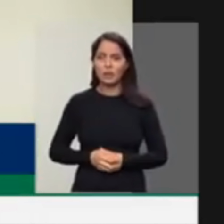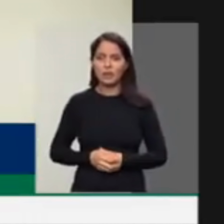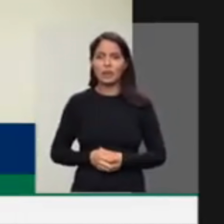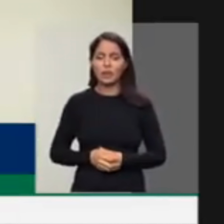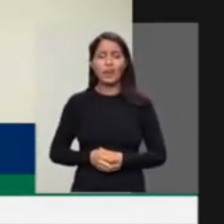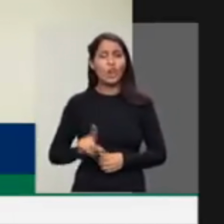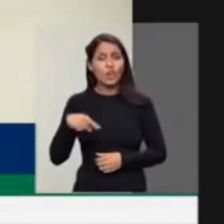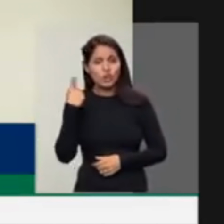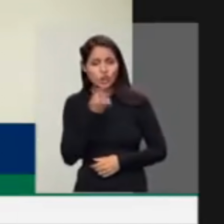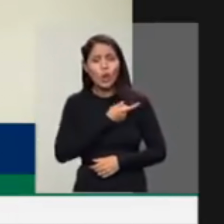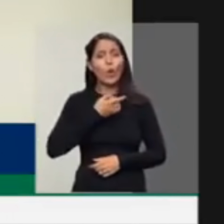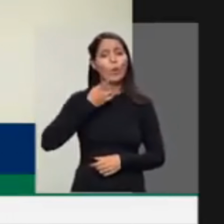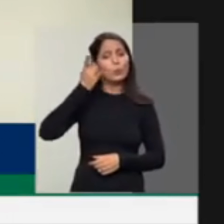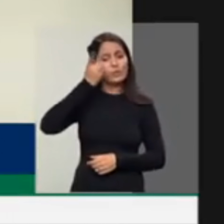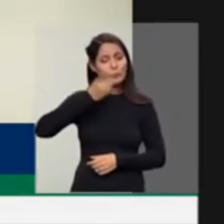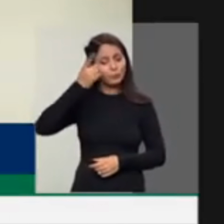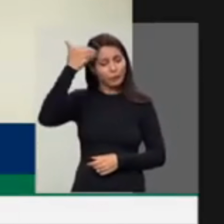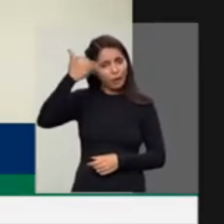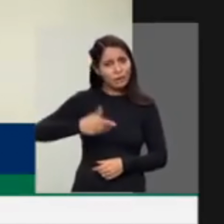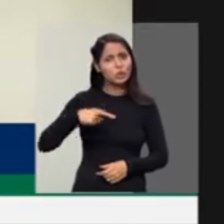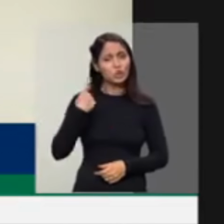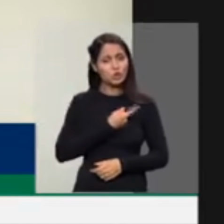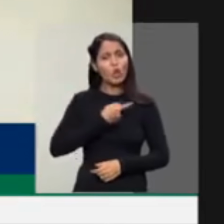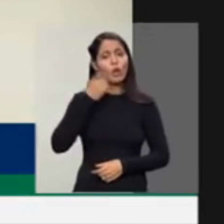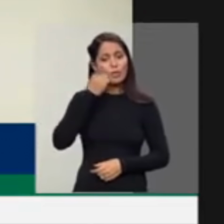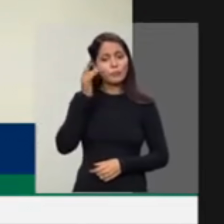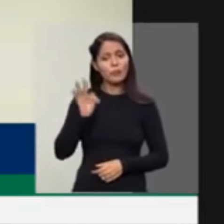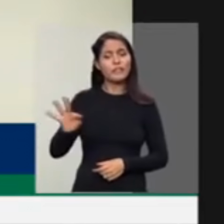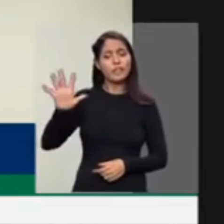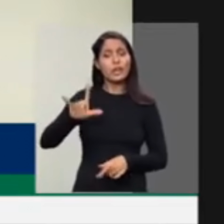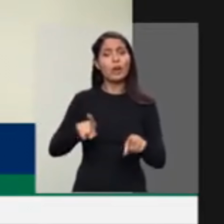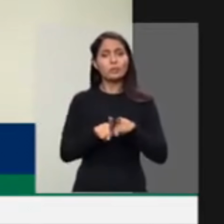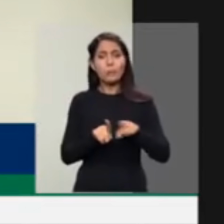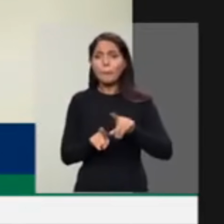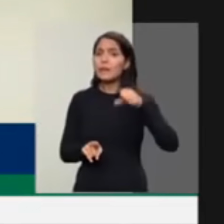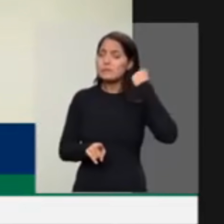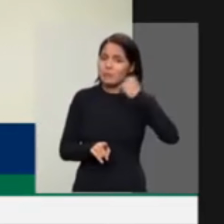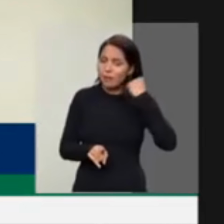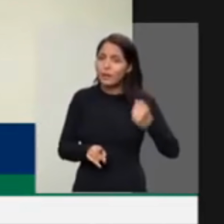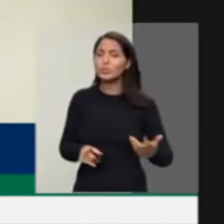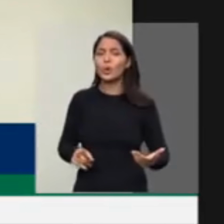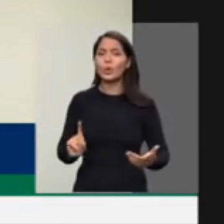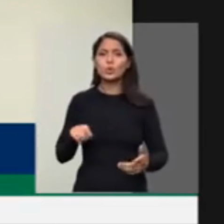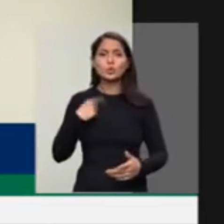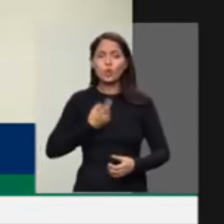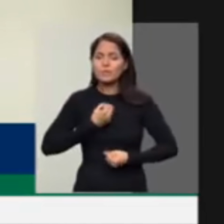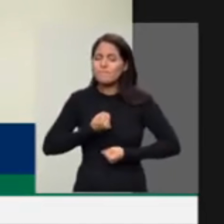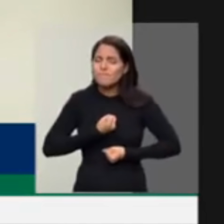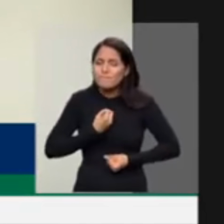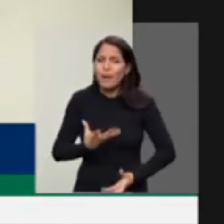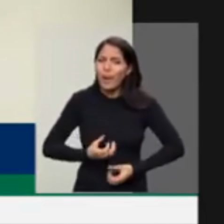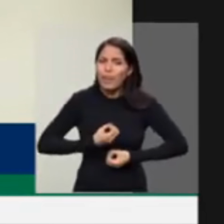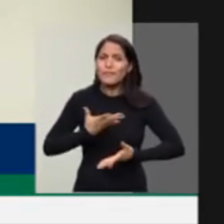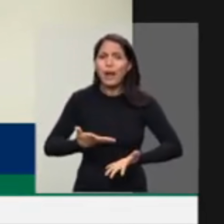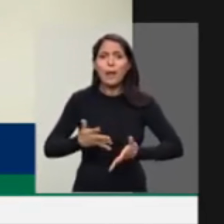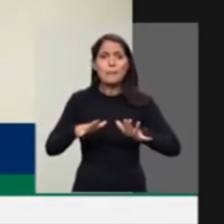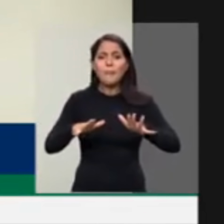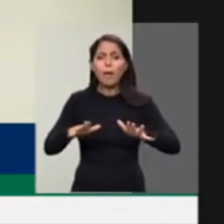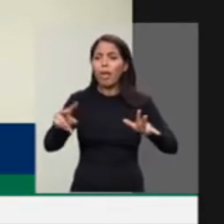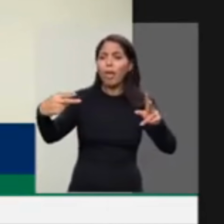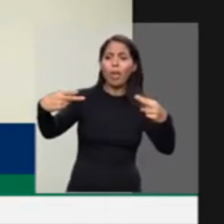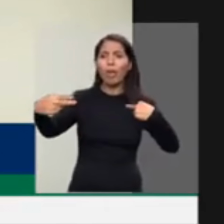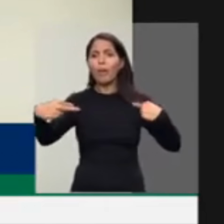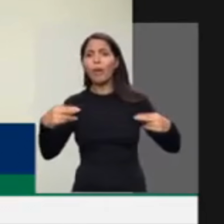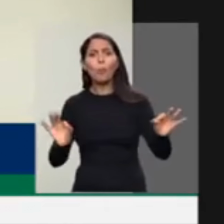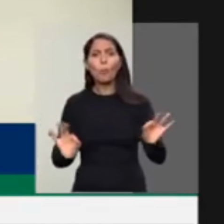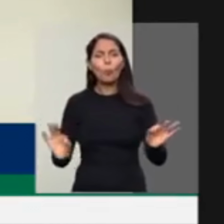nós parlamentares, de nós deputados federais, dos senadores, também não está sendo ouvida. E eu digo isso,